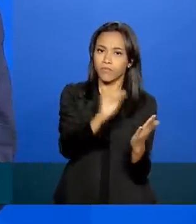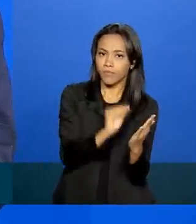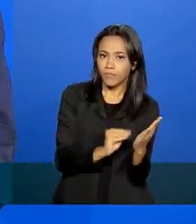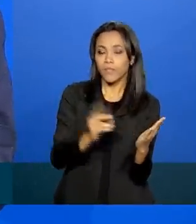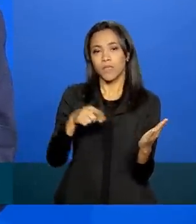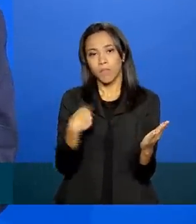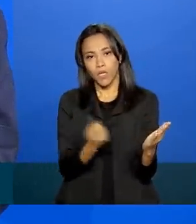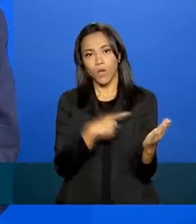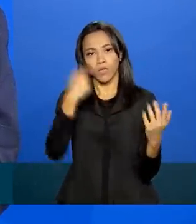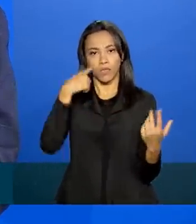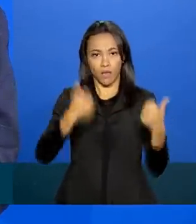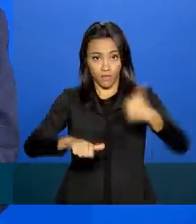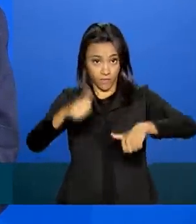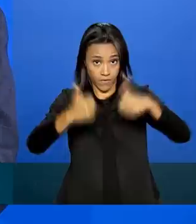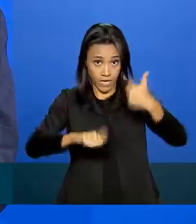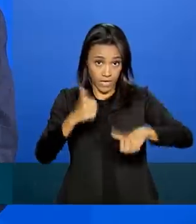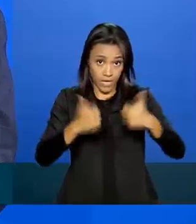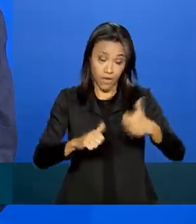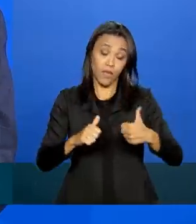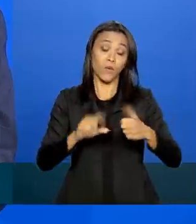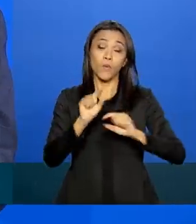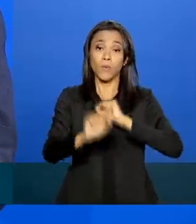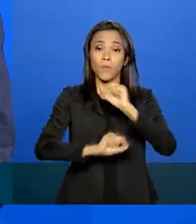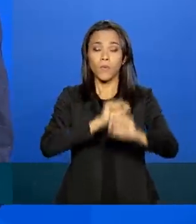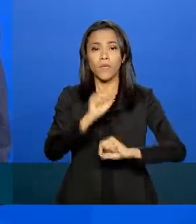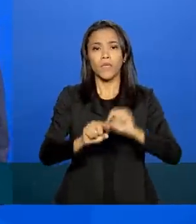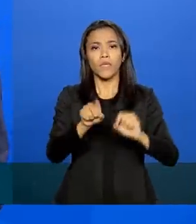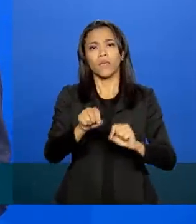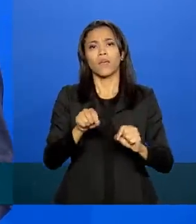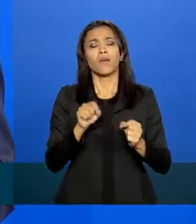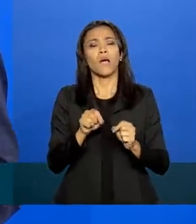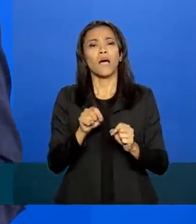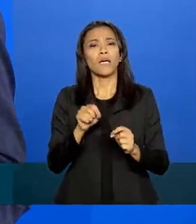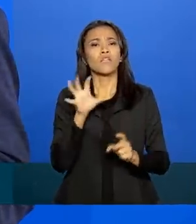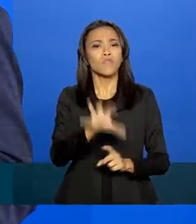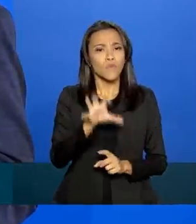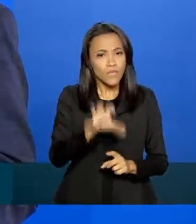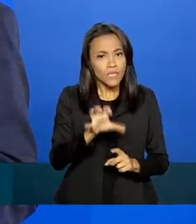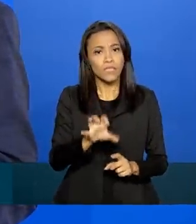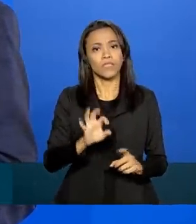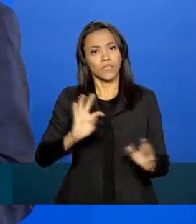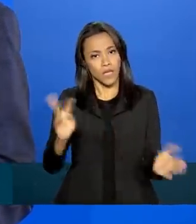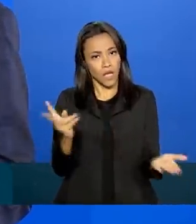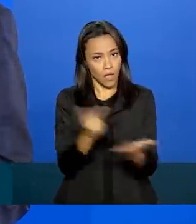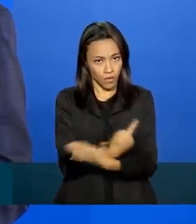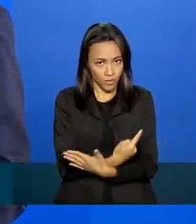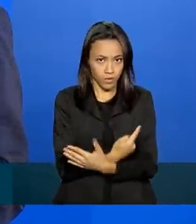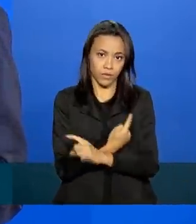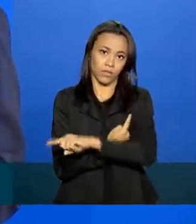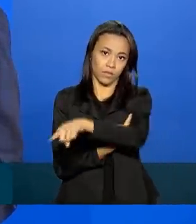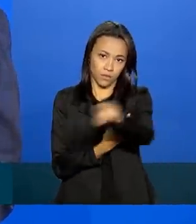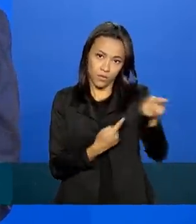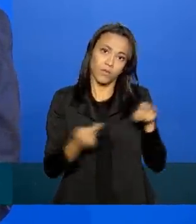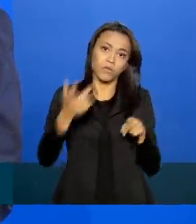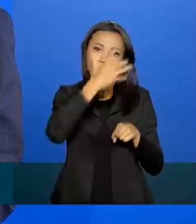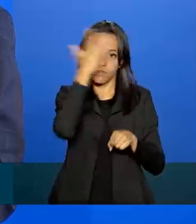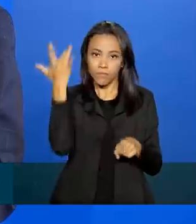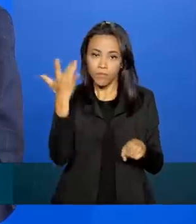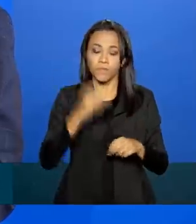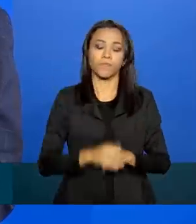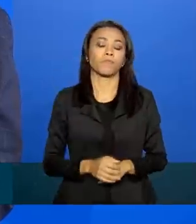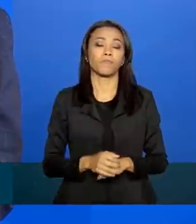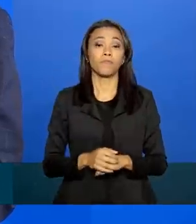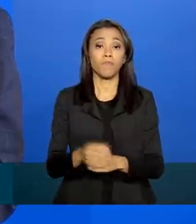criteriosa os efeitos desse instrumento para os consumidores finais nas